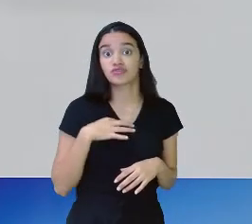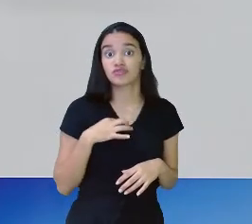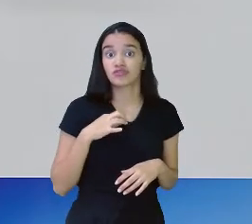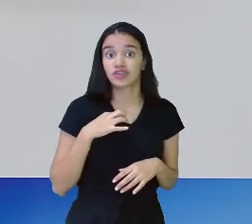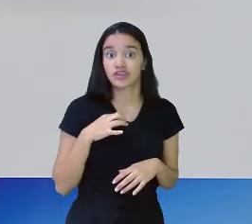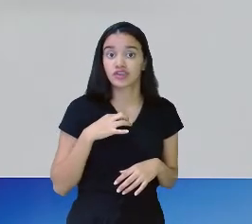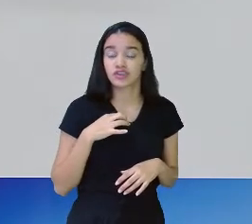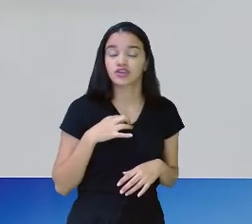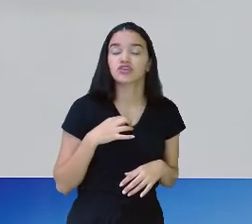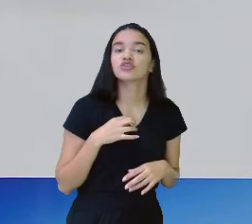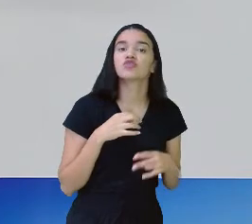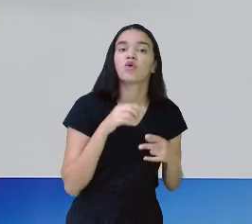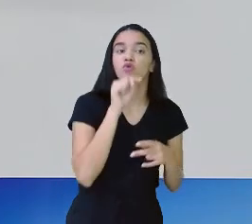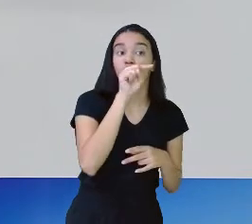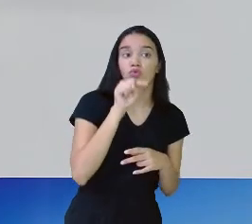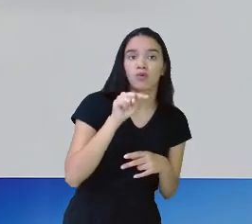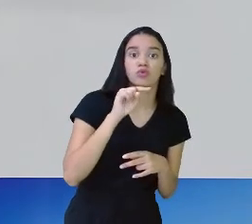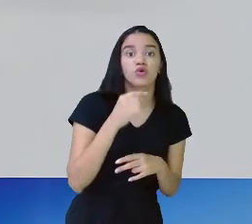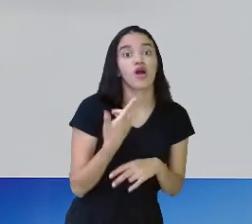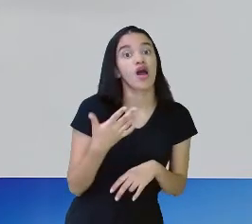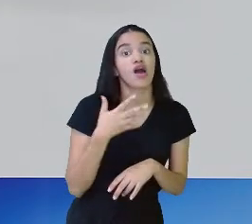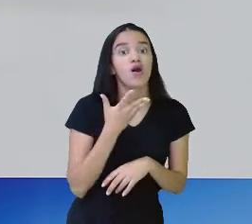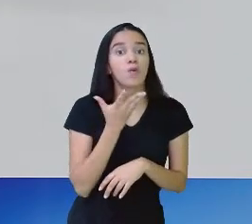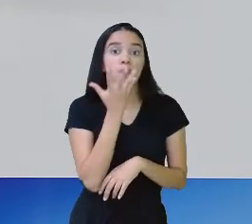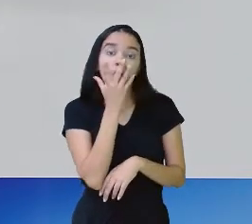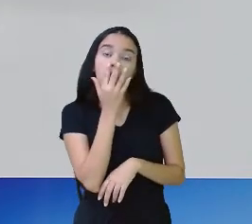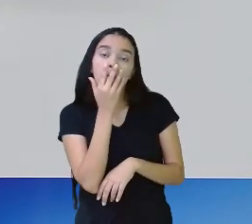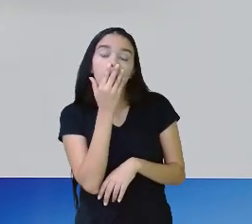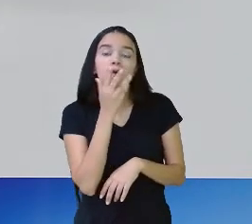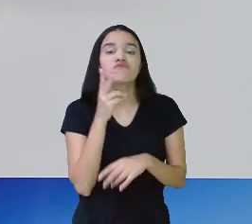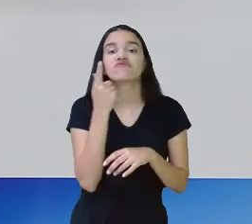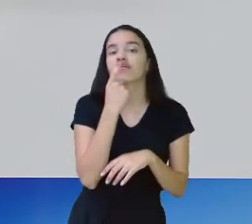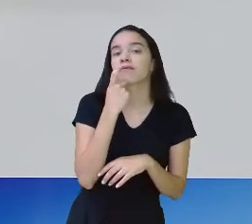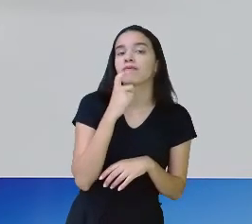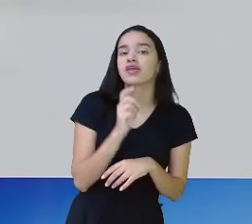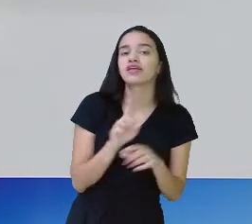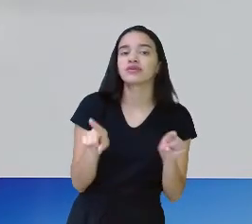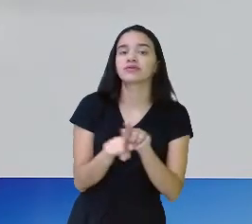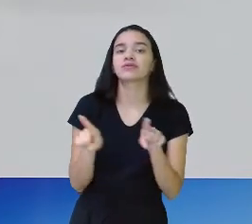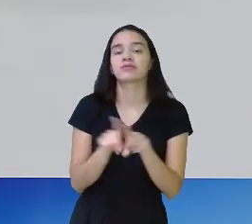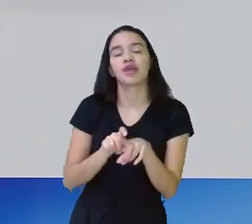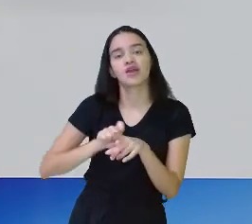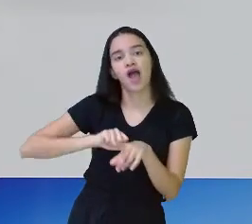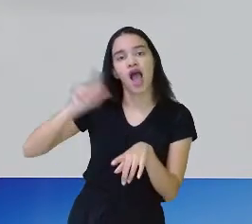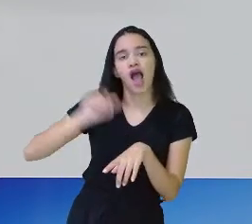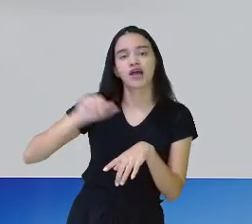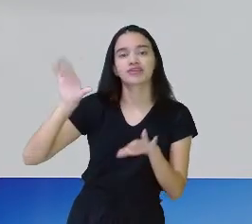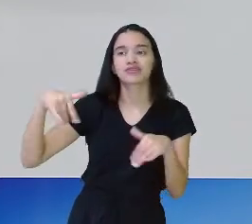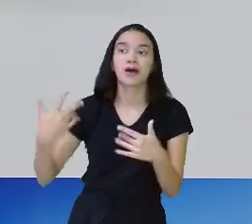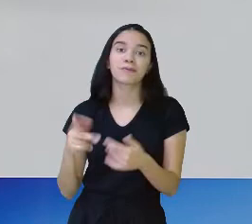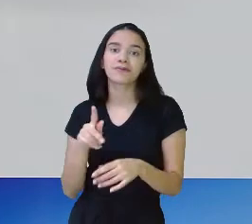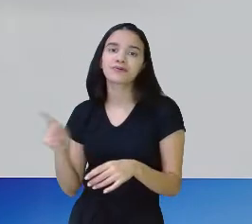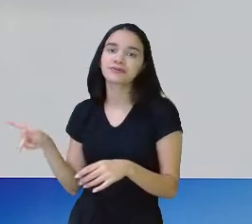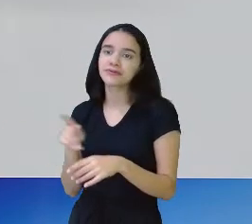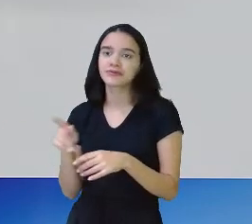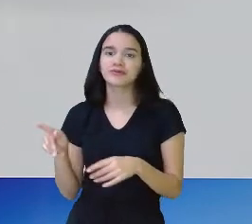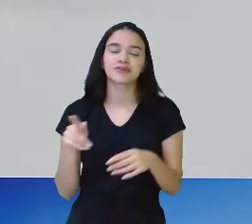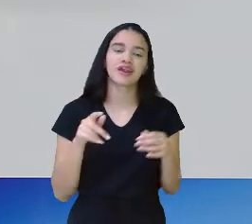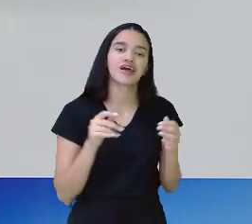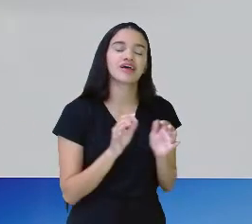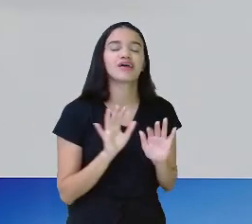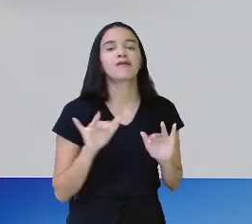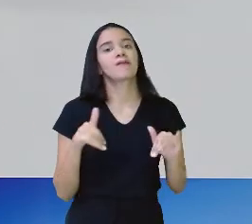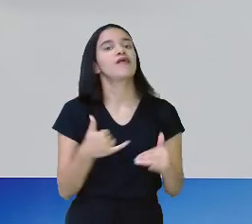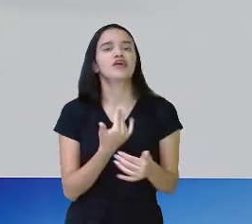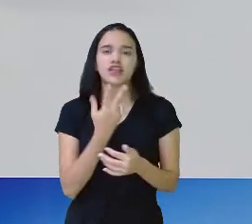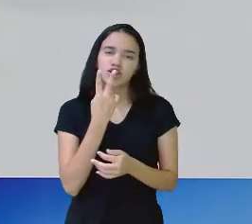vermelho e um azul. Olha só, será, hein? A professora Márcia tem aí um guarda-roupa tão diversificado, não só são 2